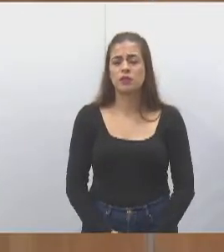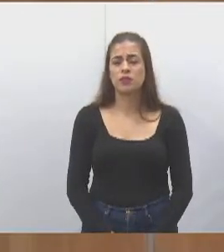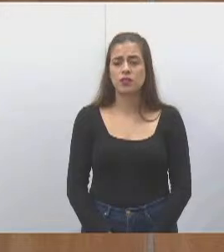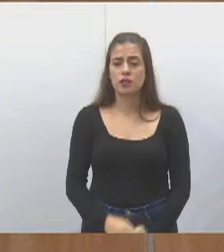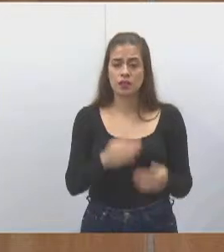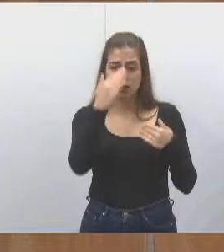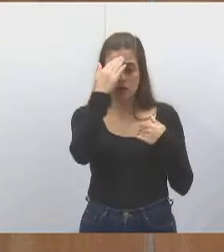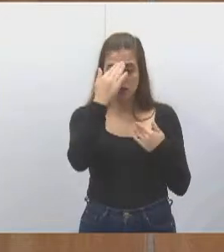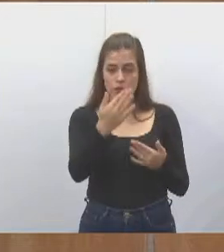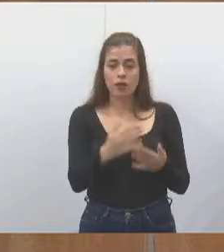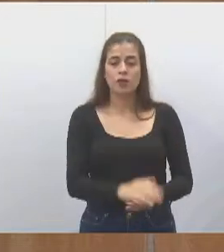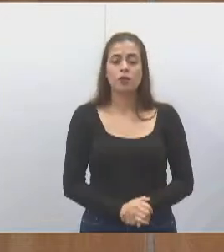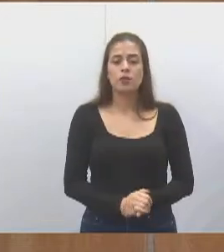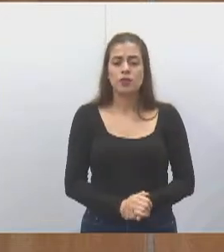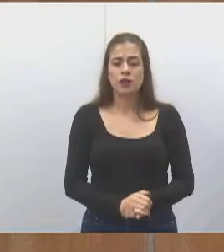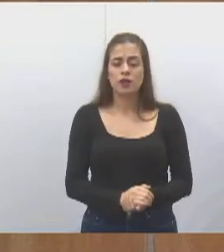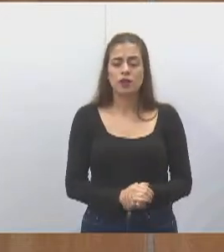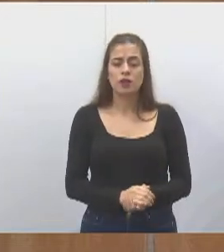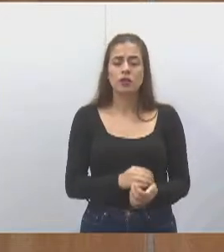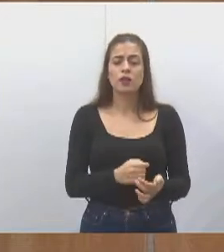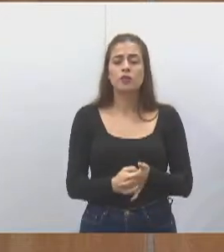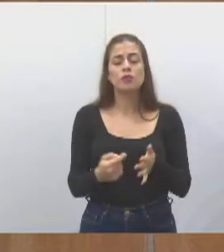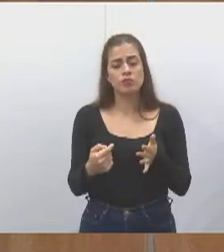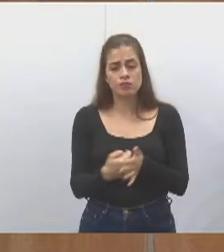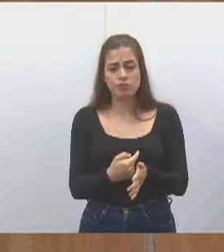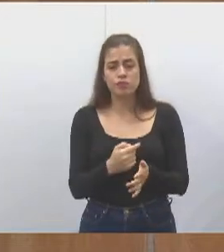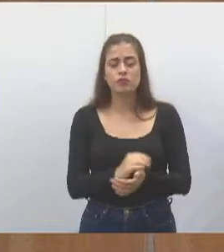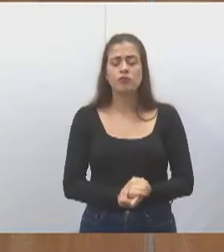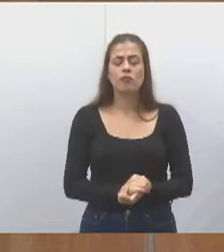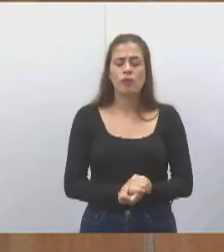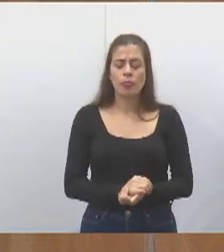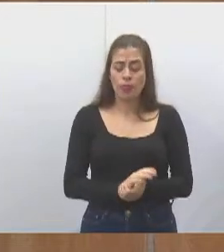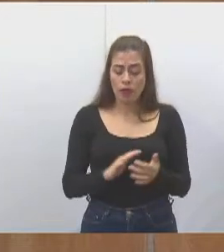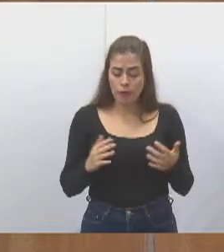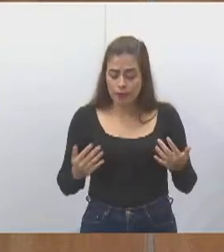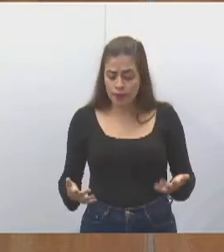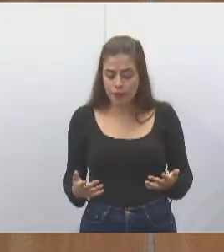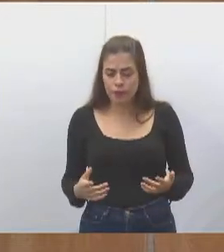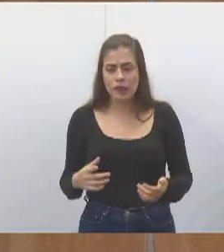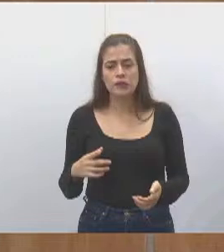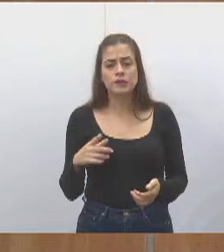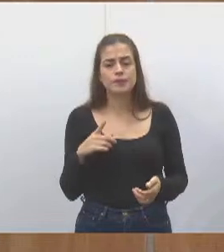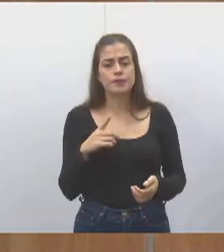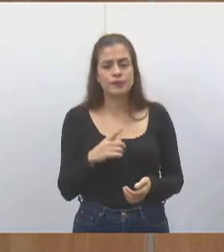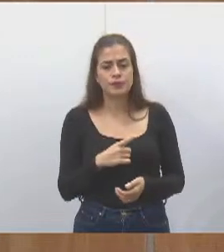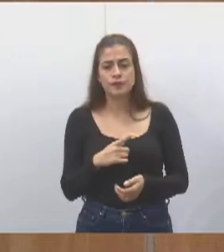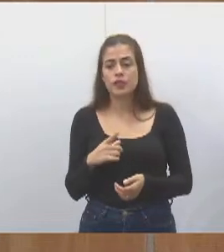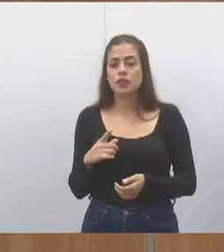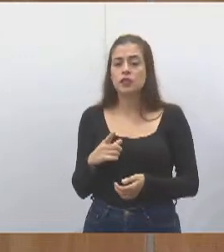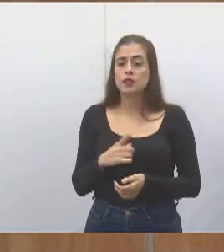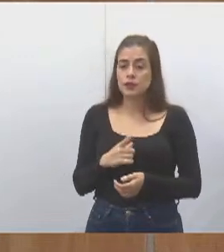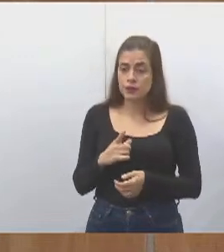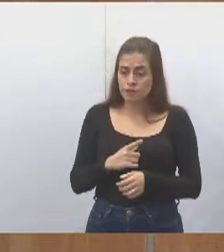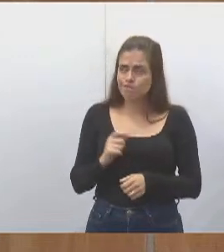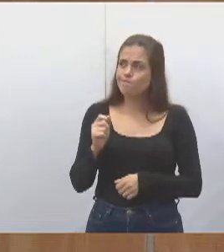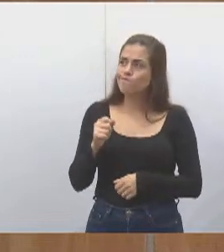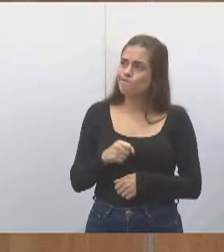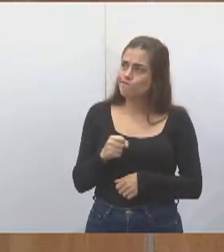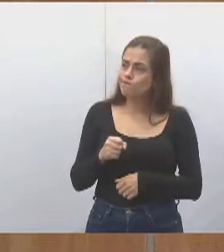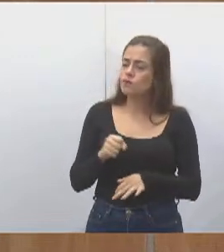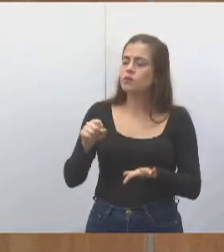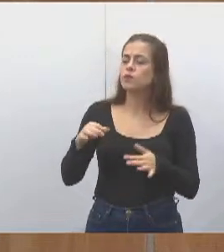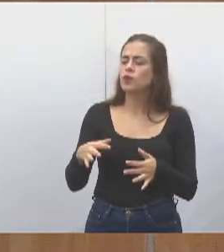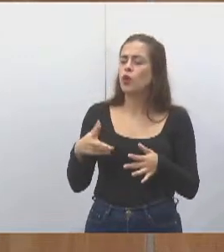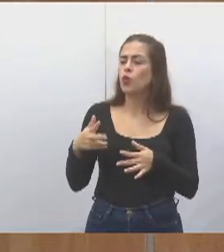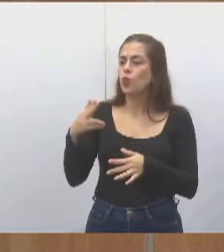Obrigado, Breno, com relação à sua questão. A gente realmente teve um corte nas oficinas em função do déficit que a gente teve